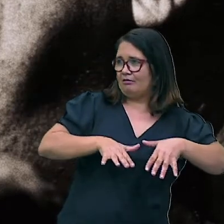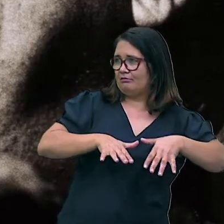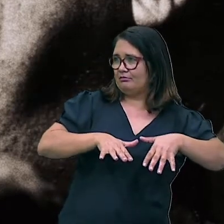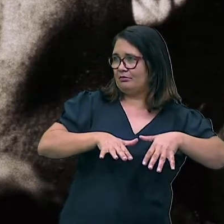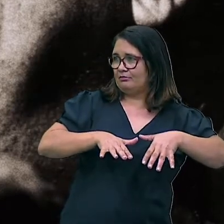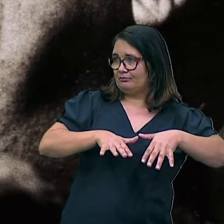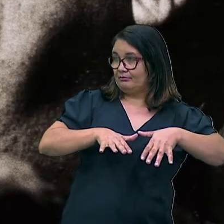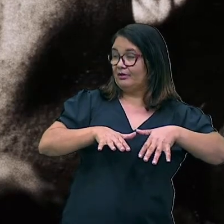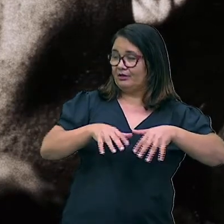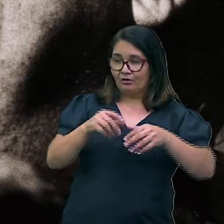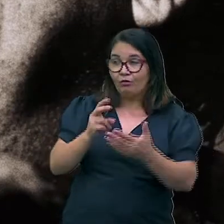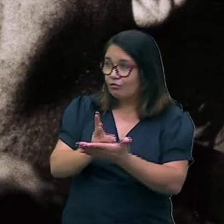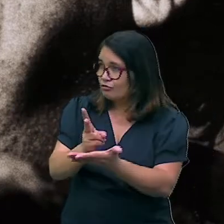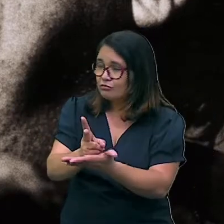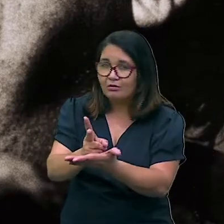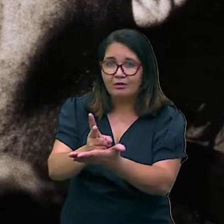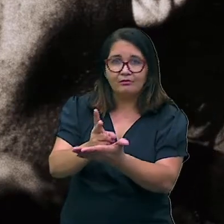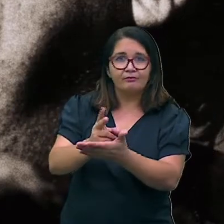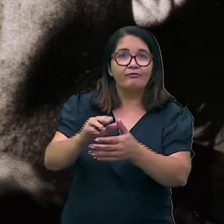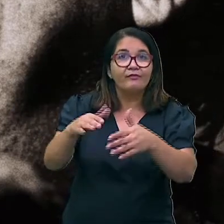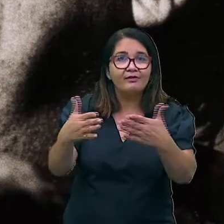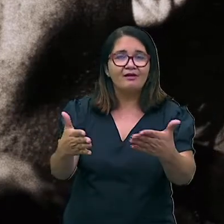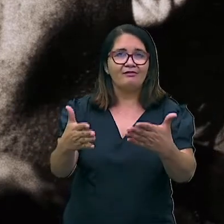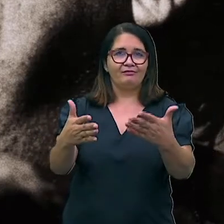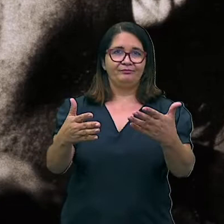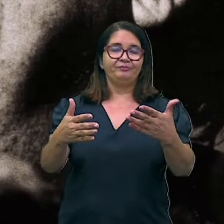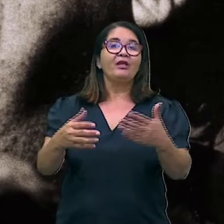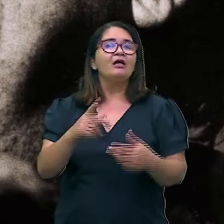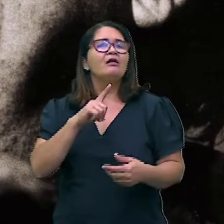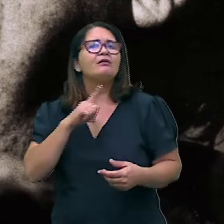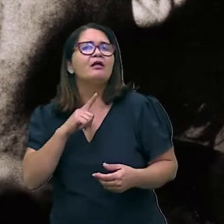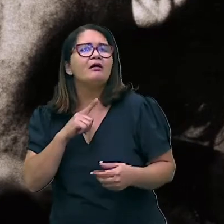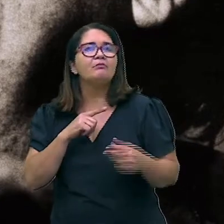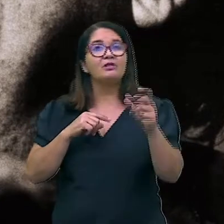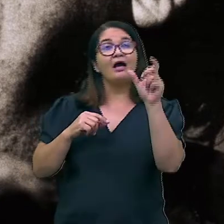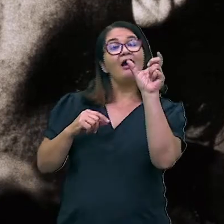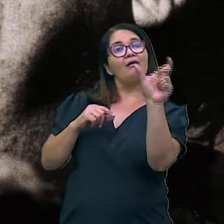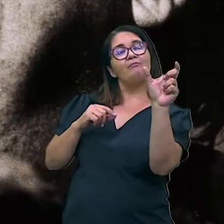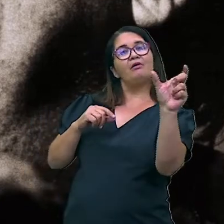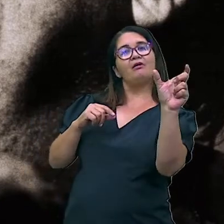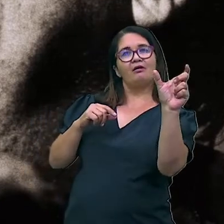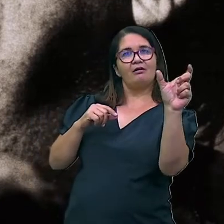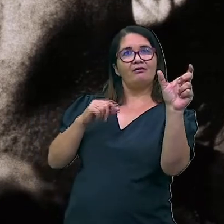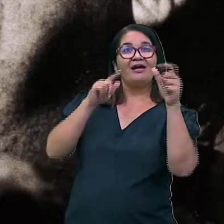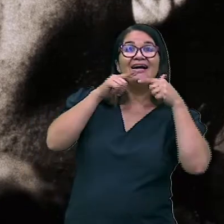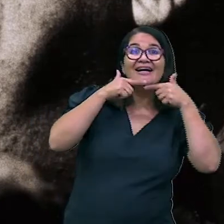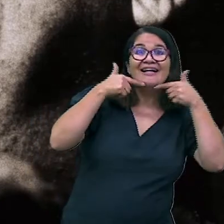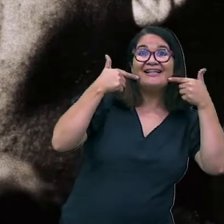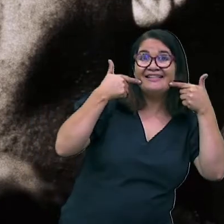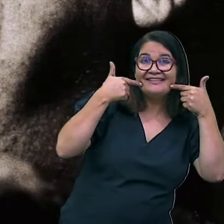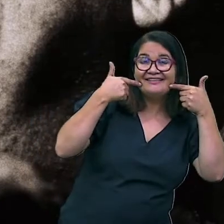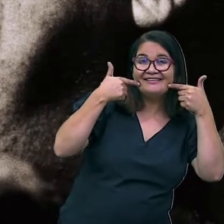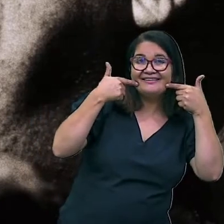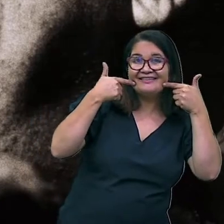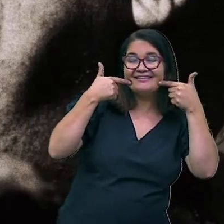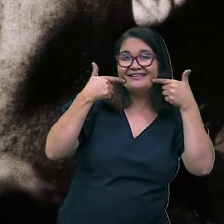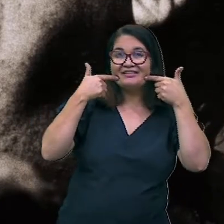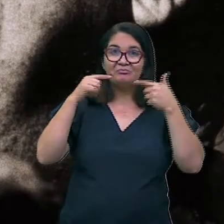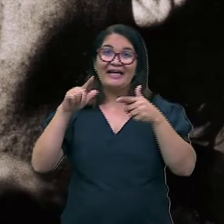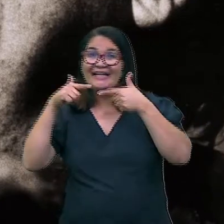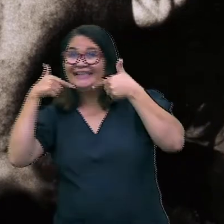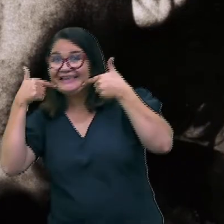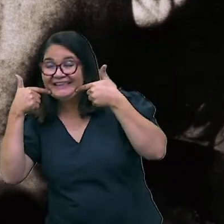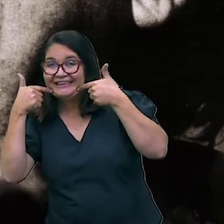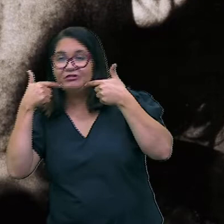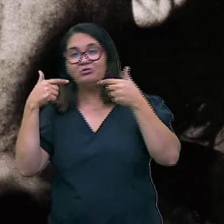Moraes. E nós temos aqui a palavra rir e riso significa a mesma coisa. Então, é